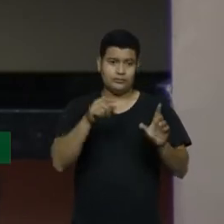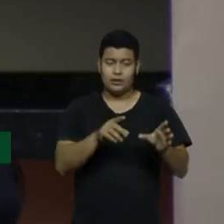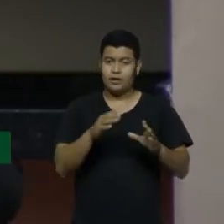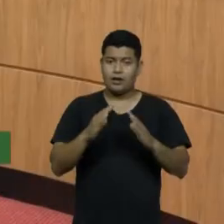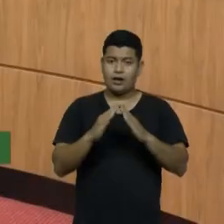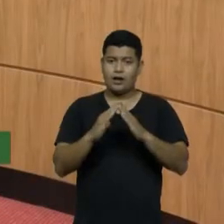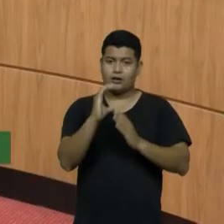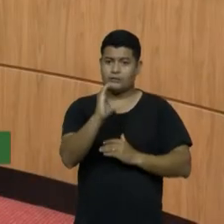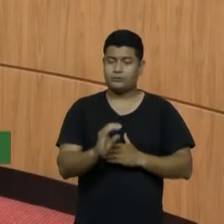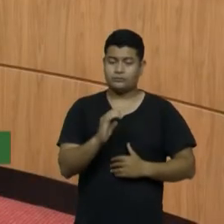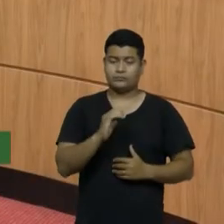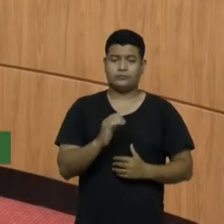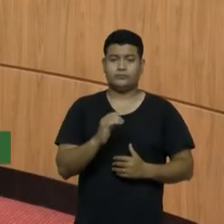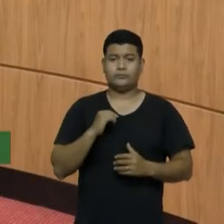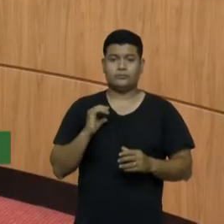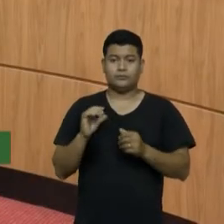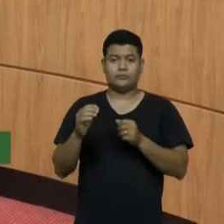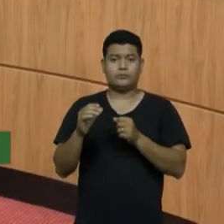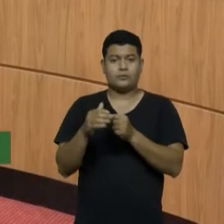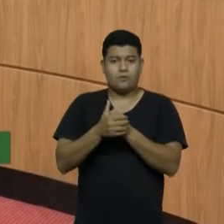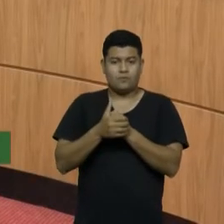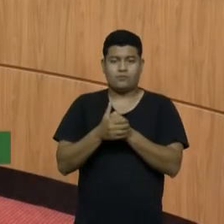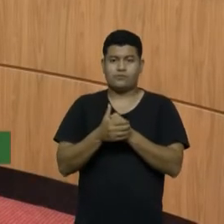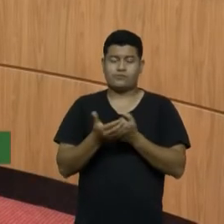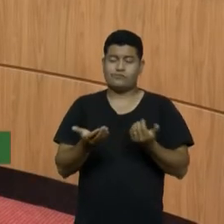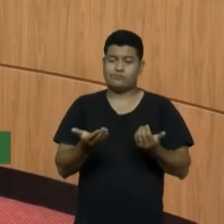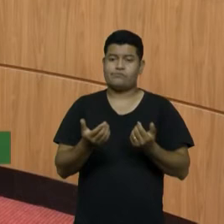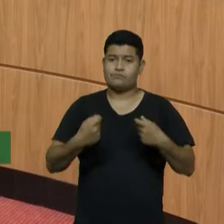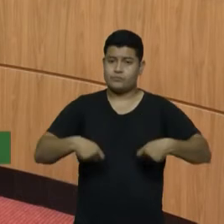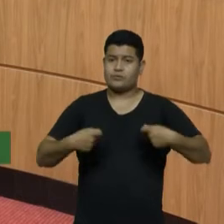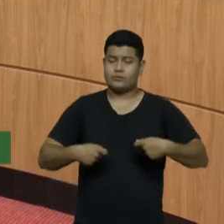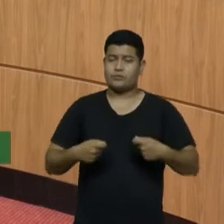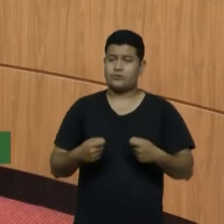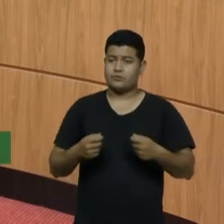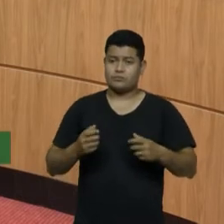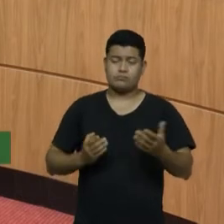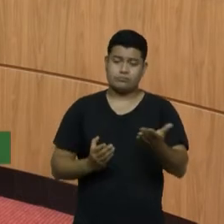convocação. Continua em discussão.